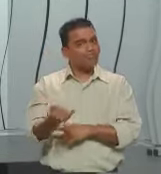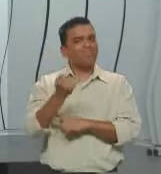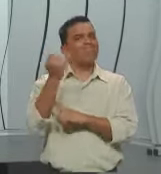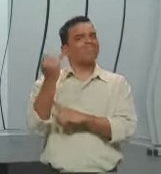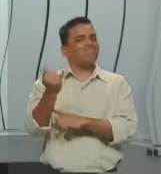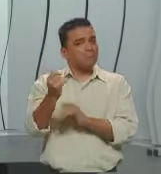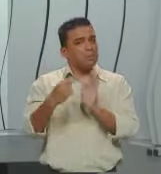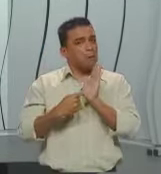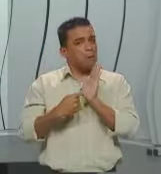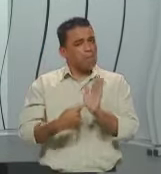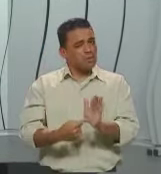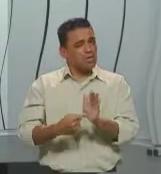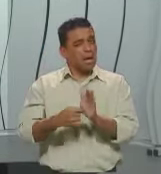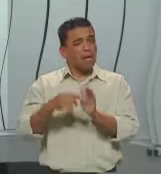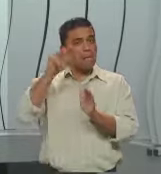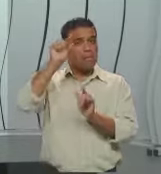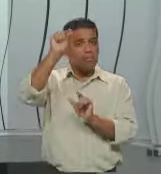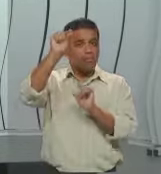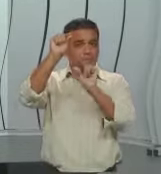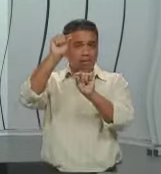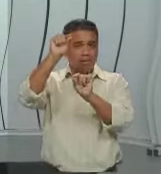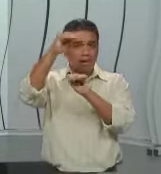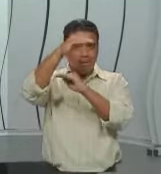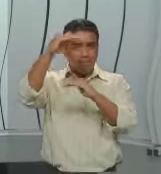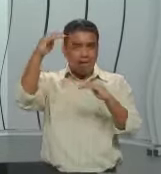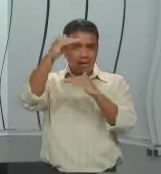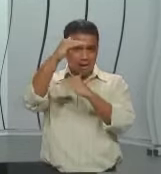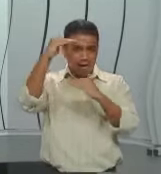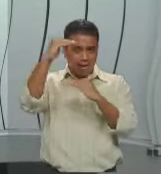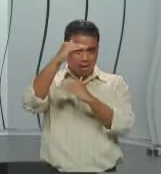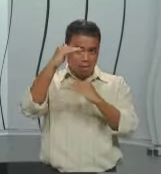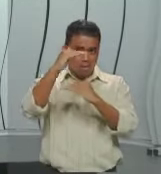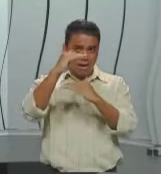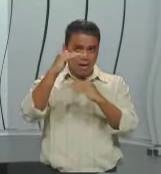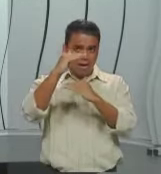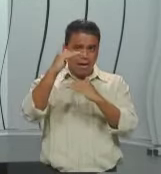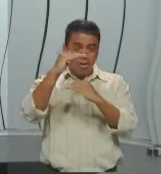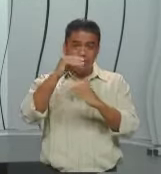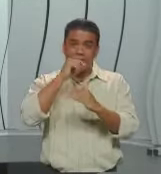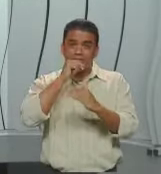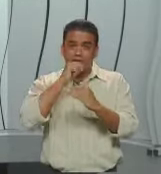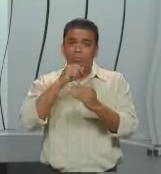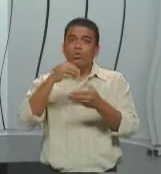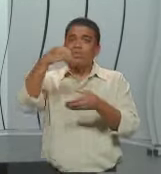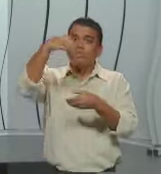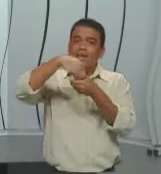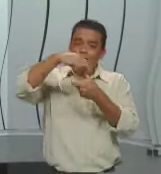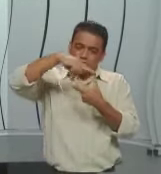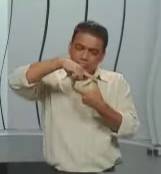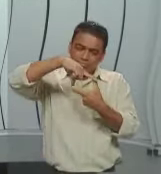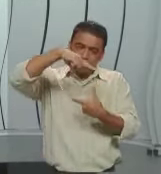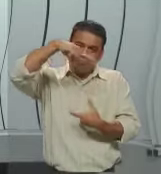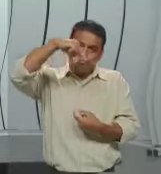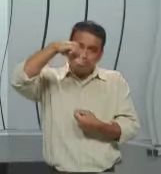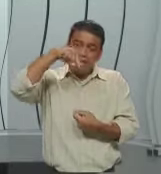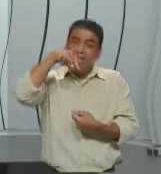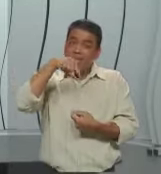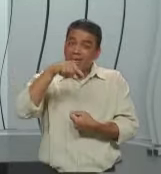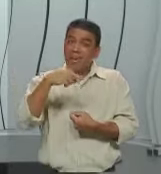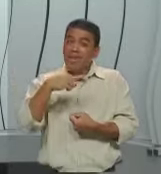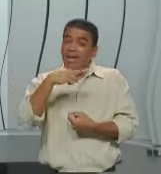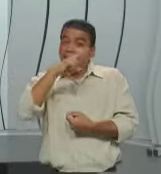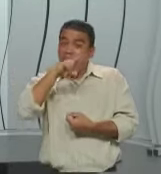essa conexão em paralelo é o fato de, na sua construção interna, o voltímetro ter uma resistência muito grande.